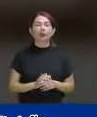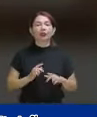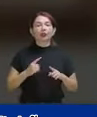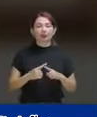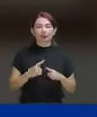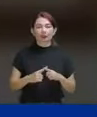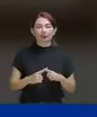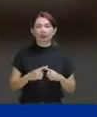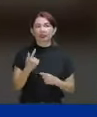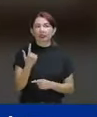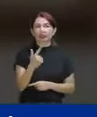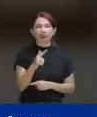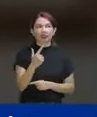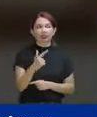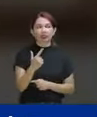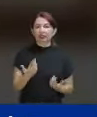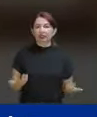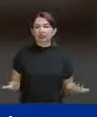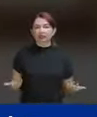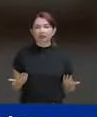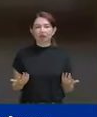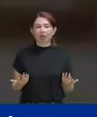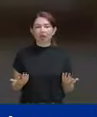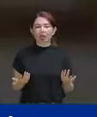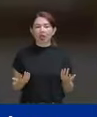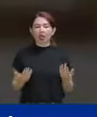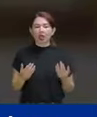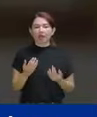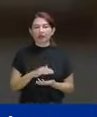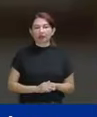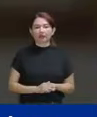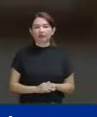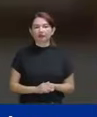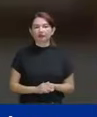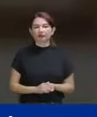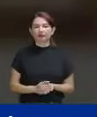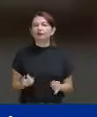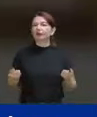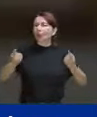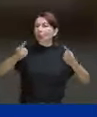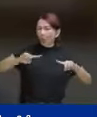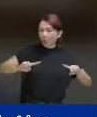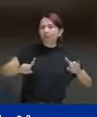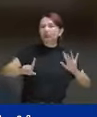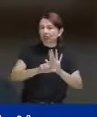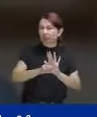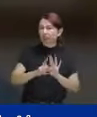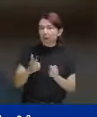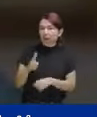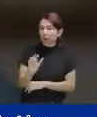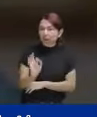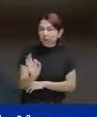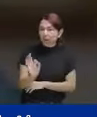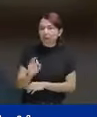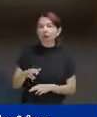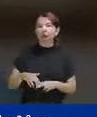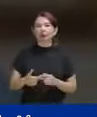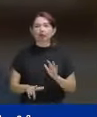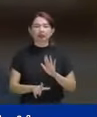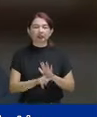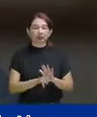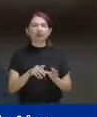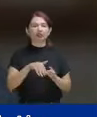em razão da inexistência de qualquer descumprimento, né, em relação aos limites da contratação legal que são estabelecidos